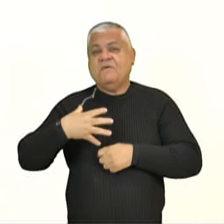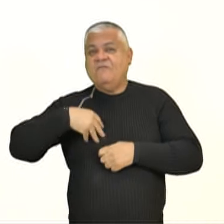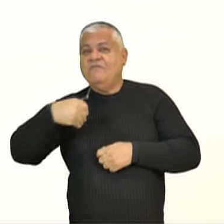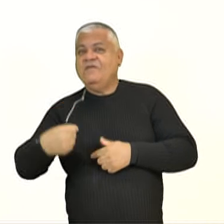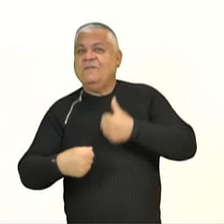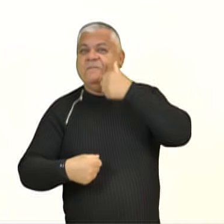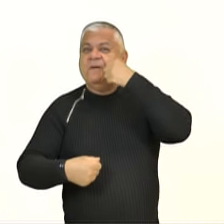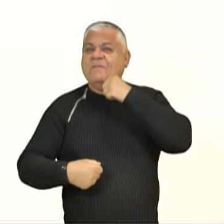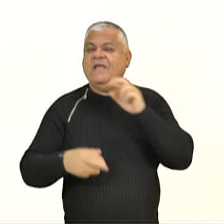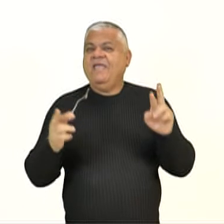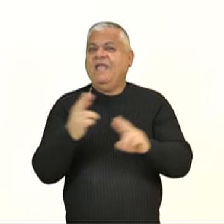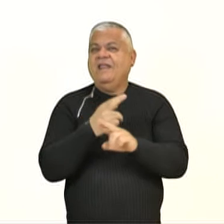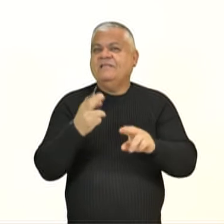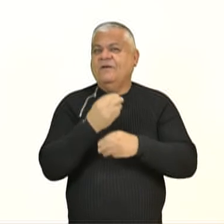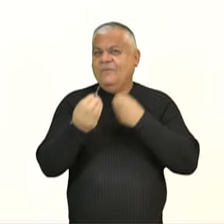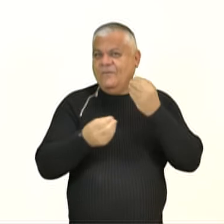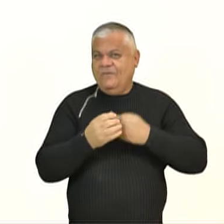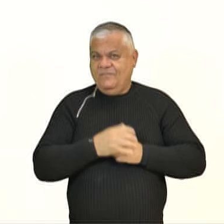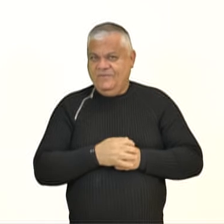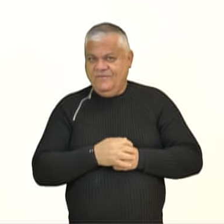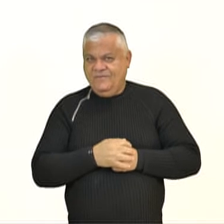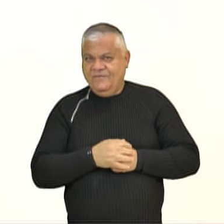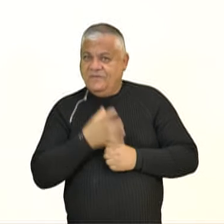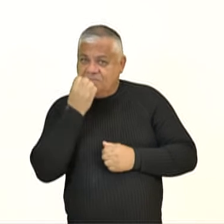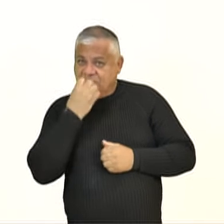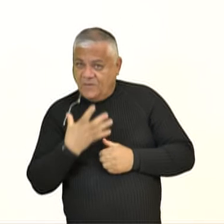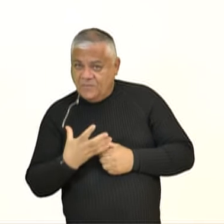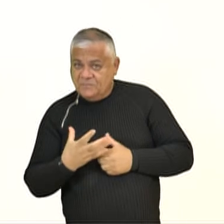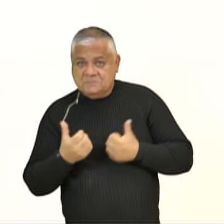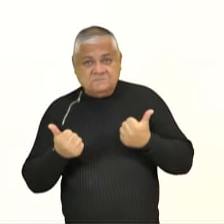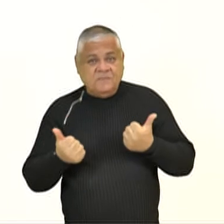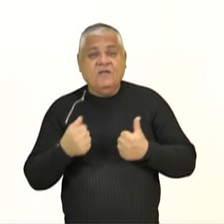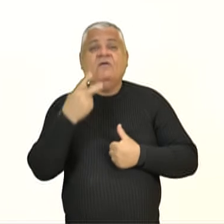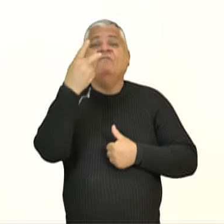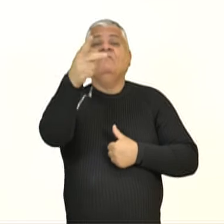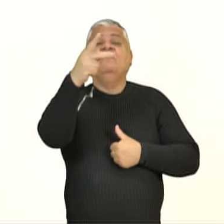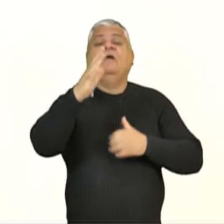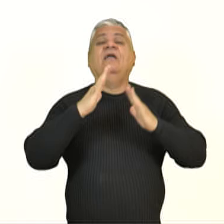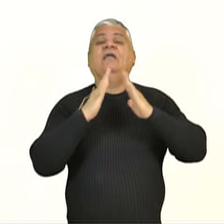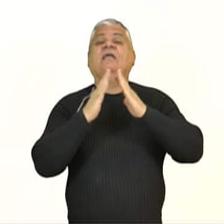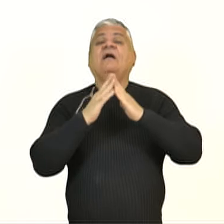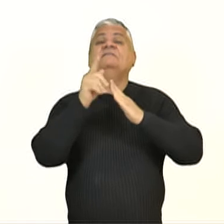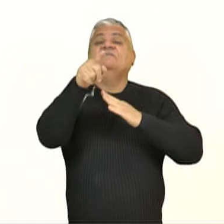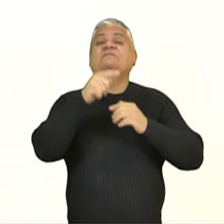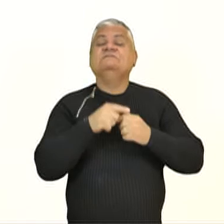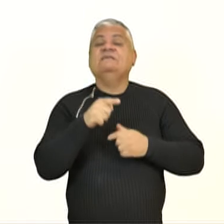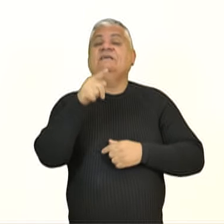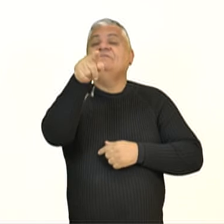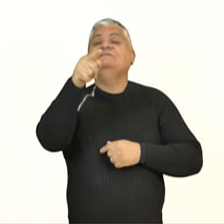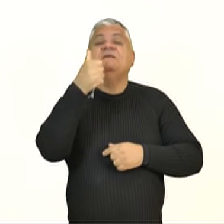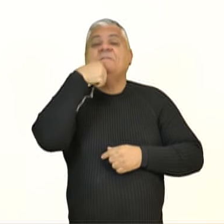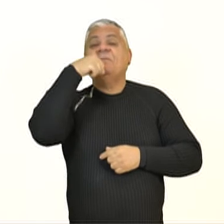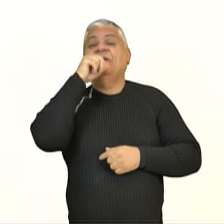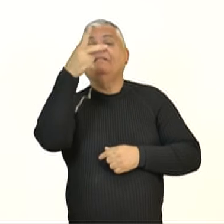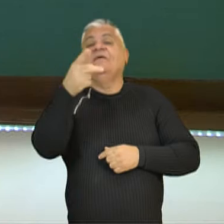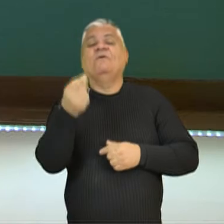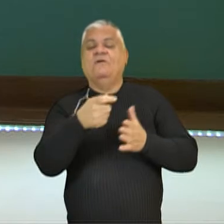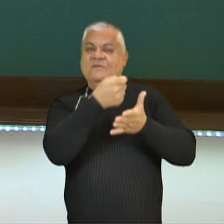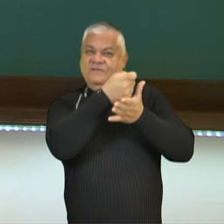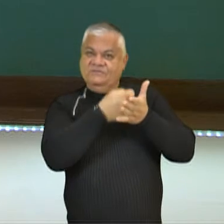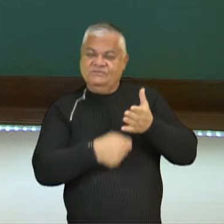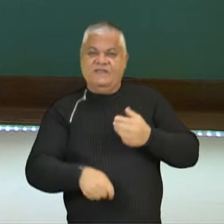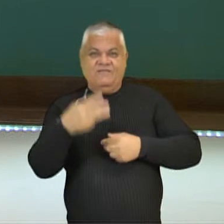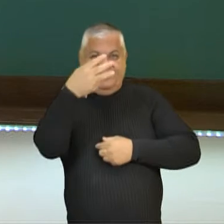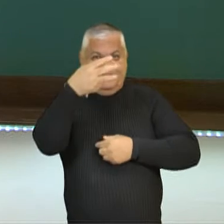sobre o relacionamento da mãe e da filha. Como é sua relação em casa? Escreva 3 linhas sobre ela. Então,